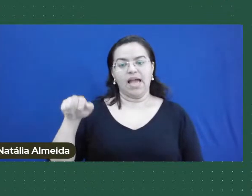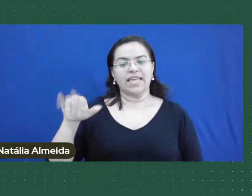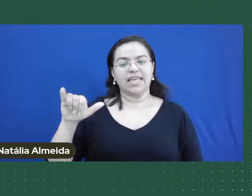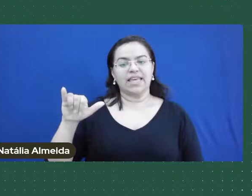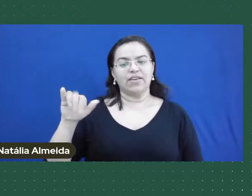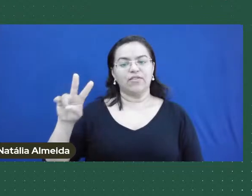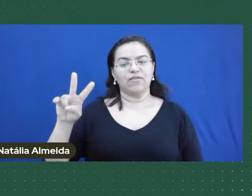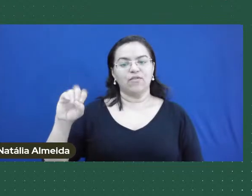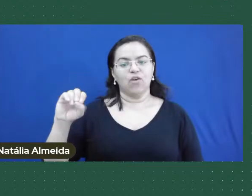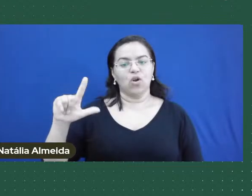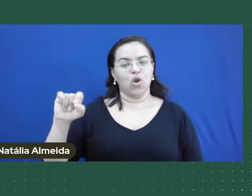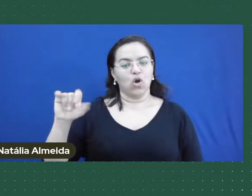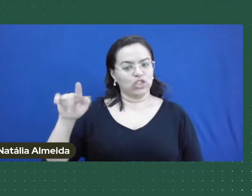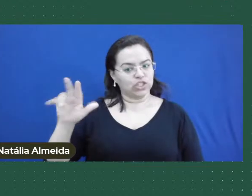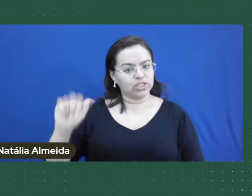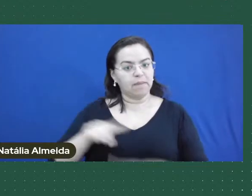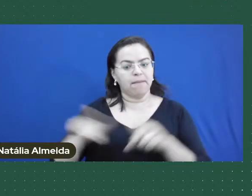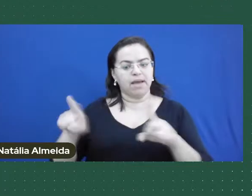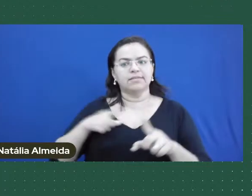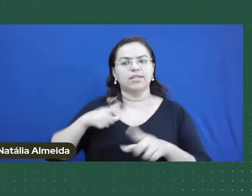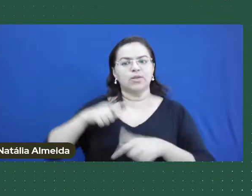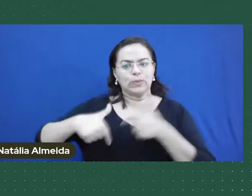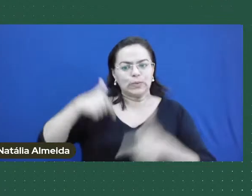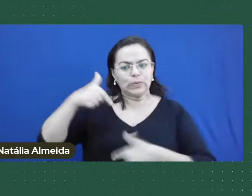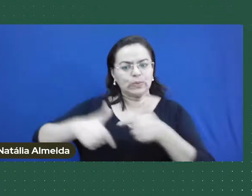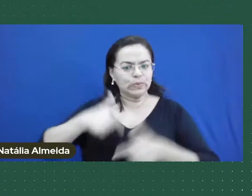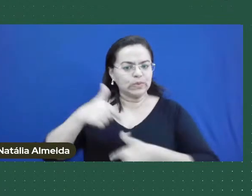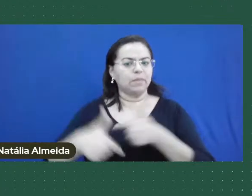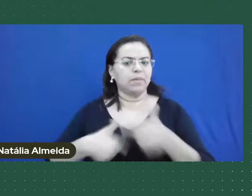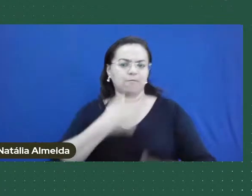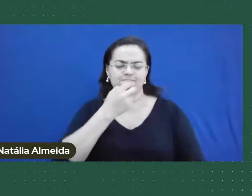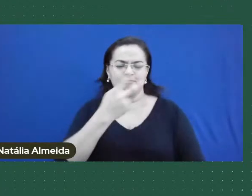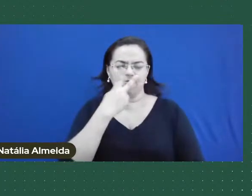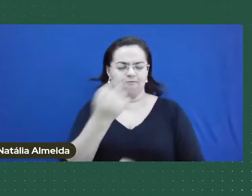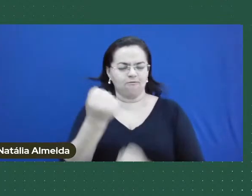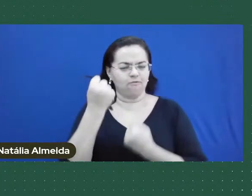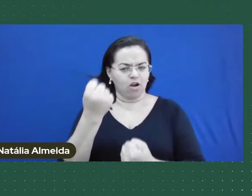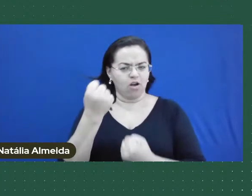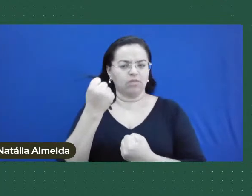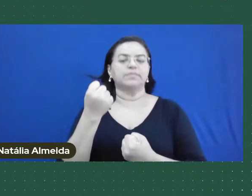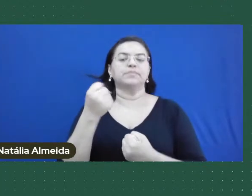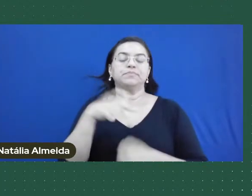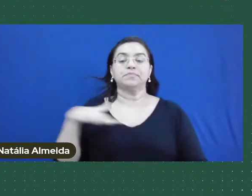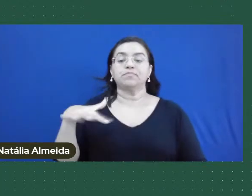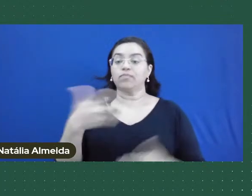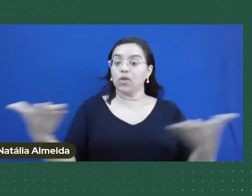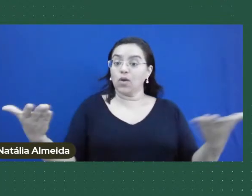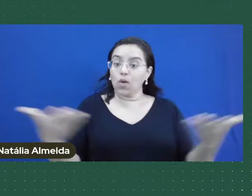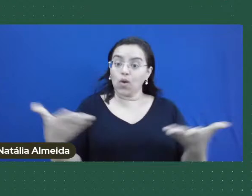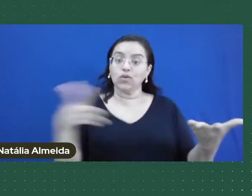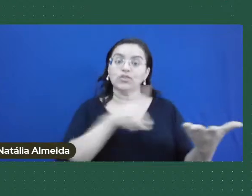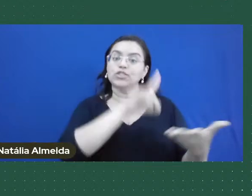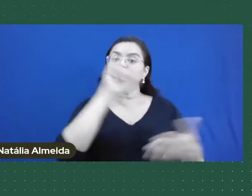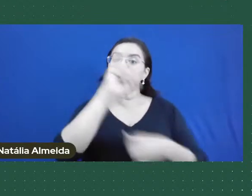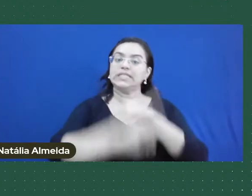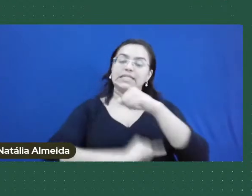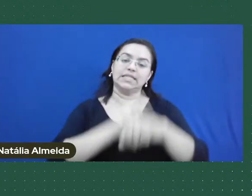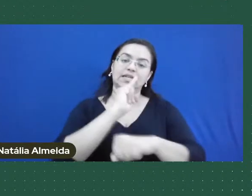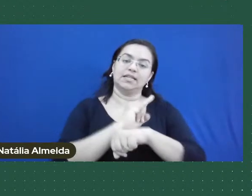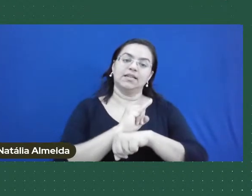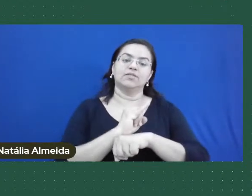né, dos colegas cearenses dentro da área dos arquivos. E hoje, como Dia Internacional dos Arquivos, sempre